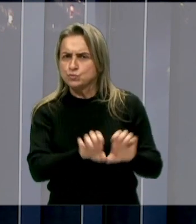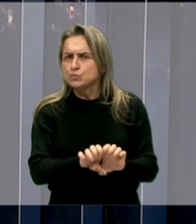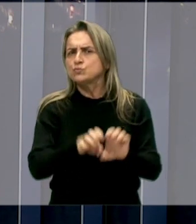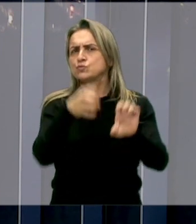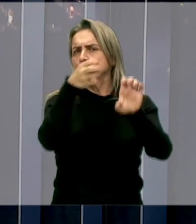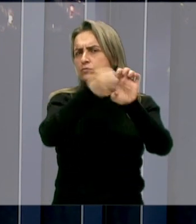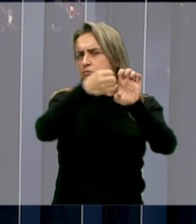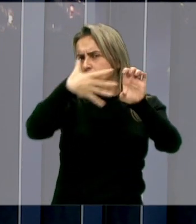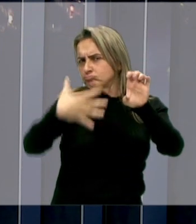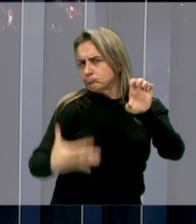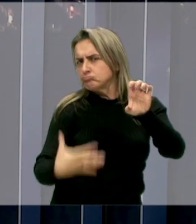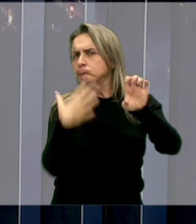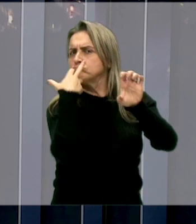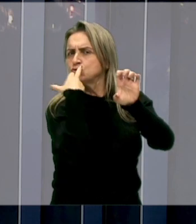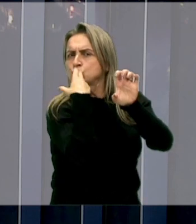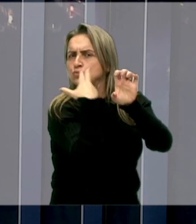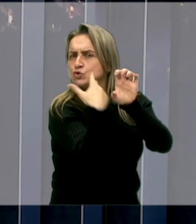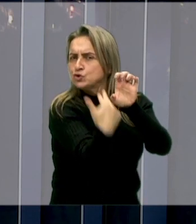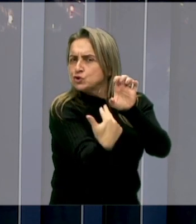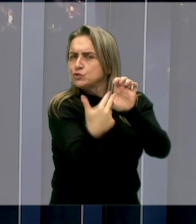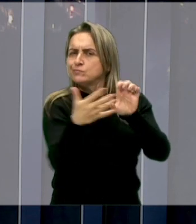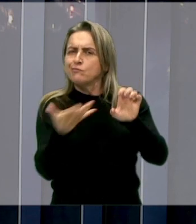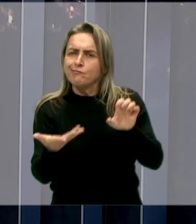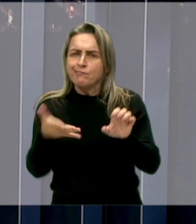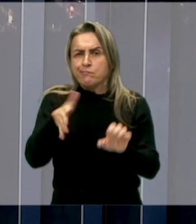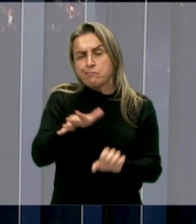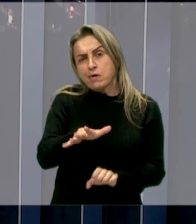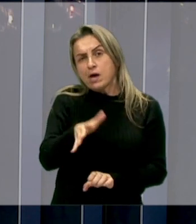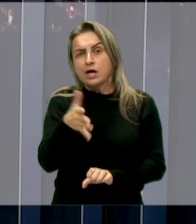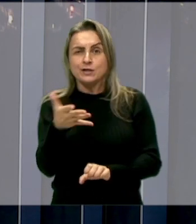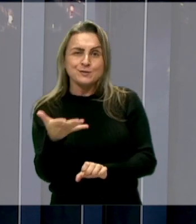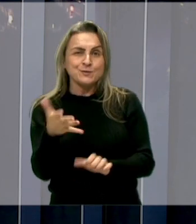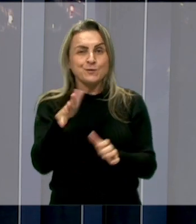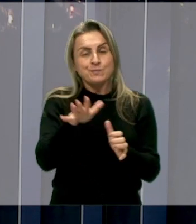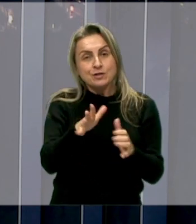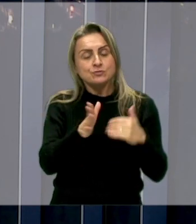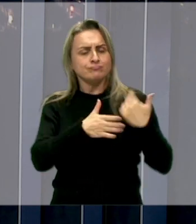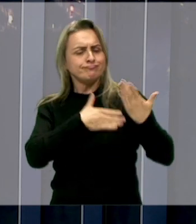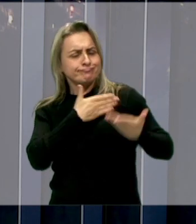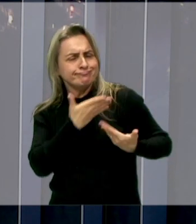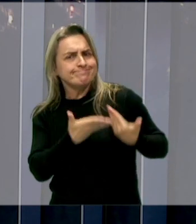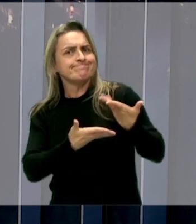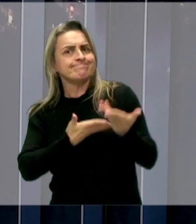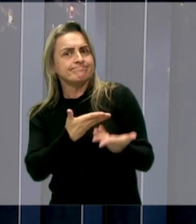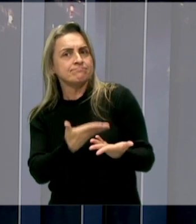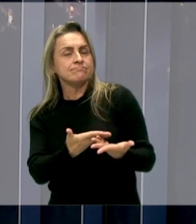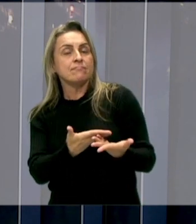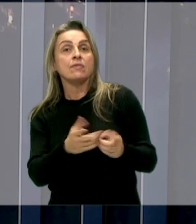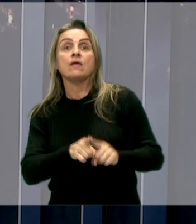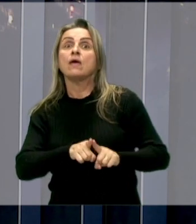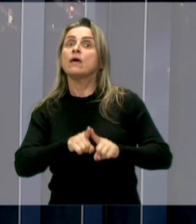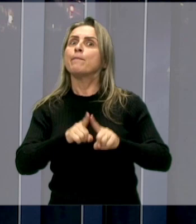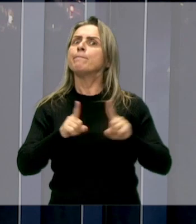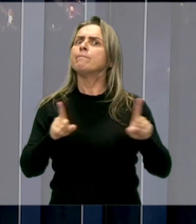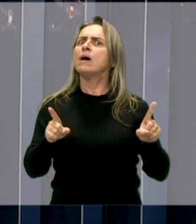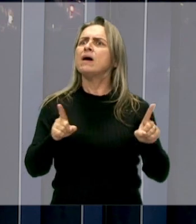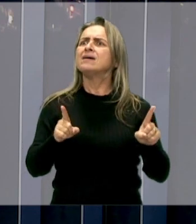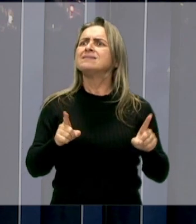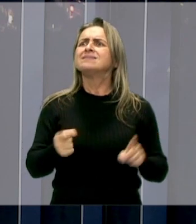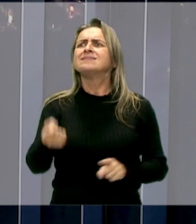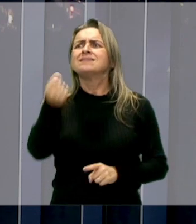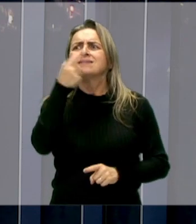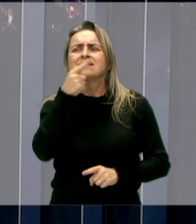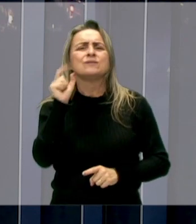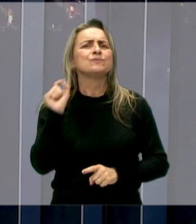é sempre mais ou menos perene ao longo do tempo, porém ele é sempre único, né?